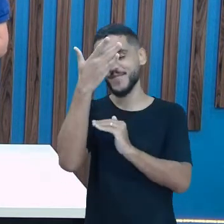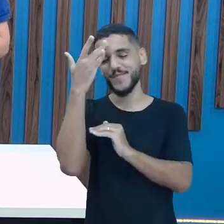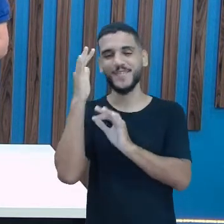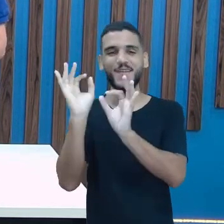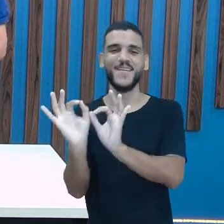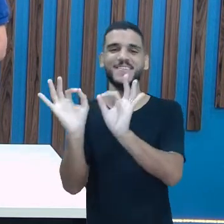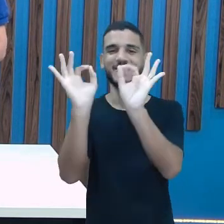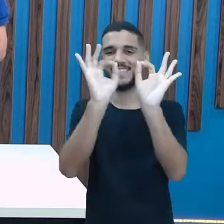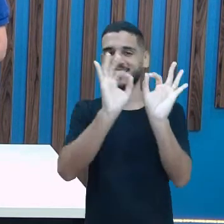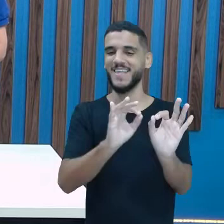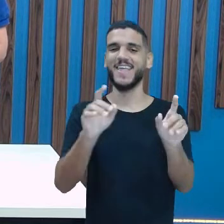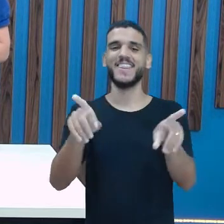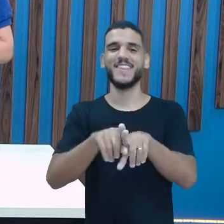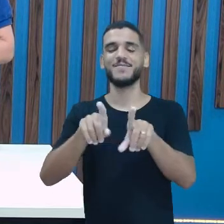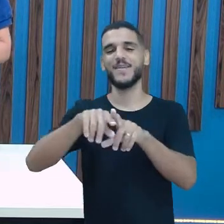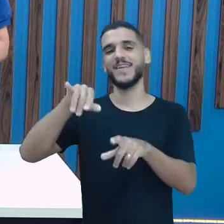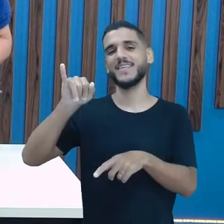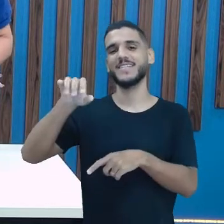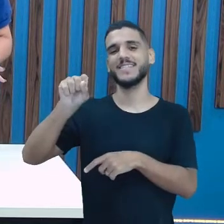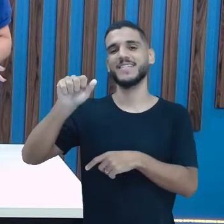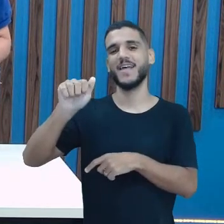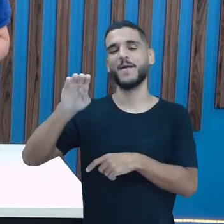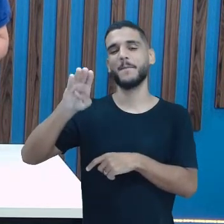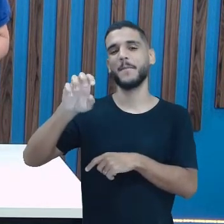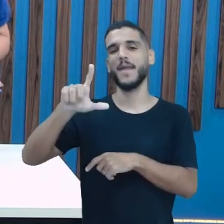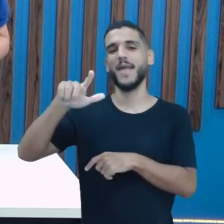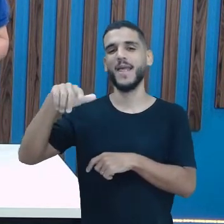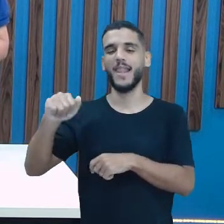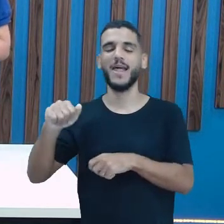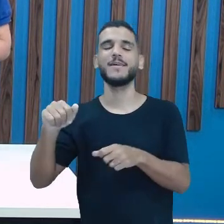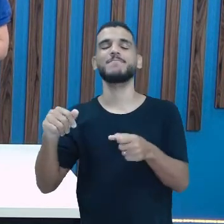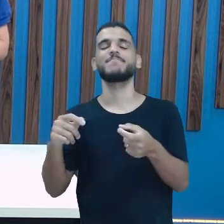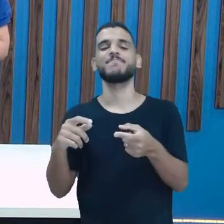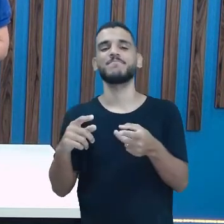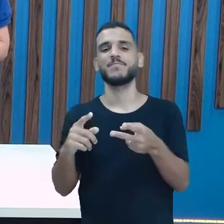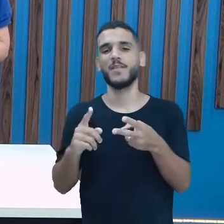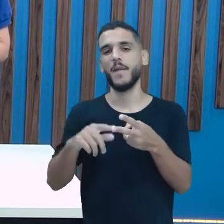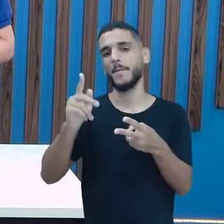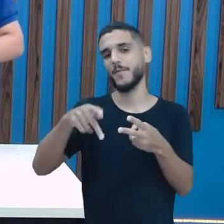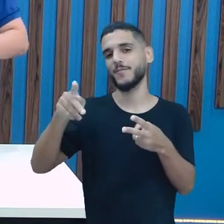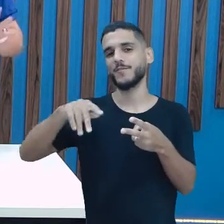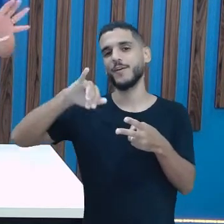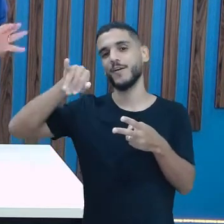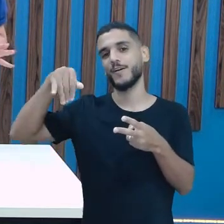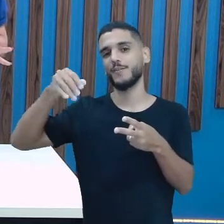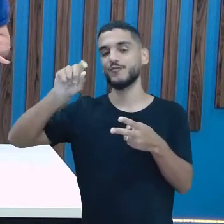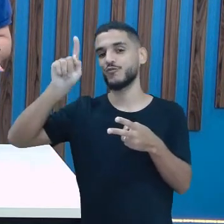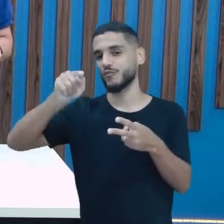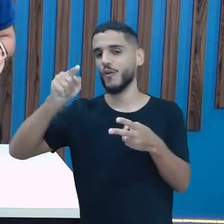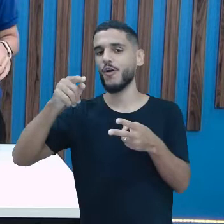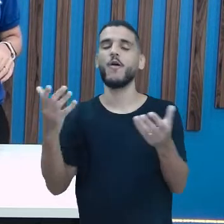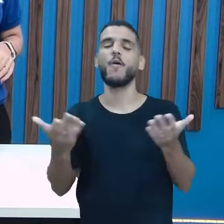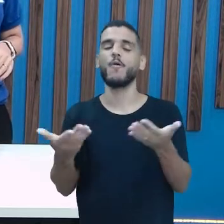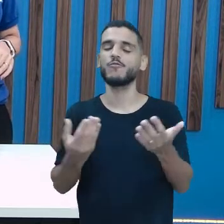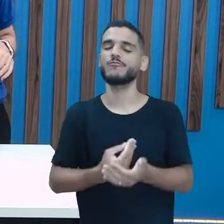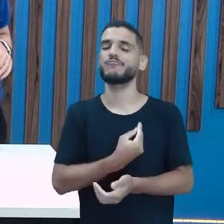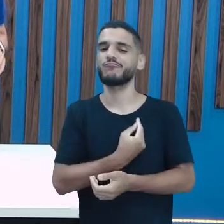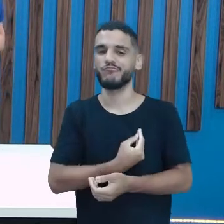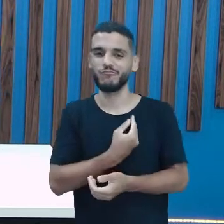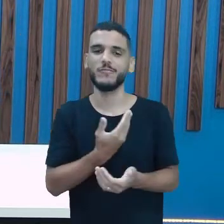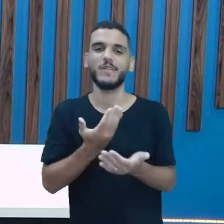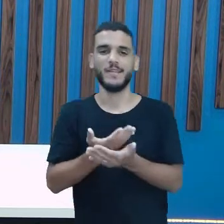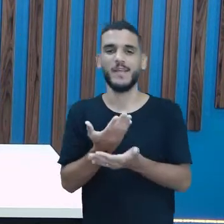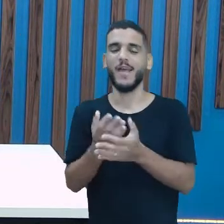assistem, inclusive para a Isabela, que está desde o início aí nos acompanhando, professora Jó, que hoje está bem presente na aula, também